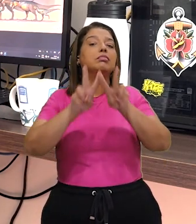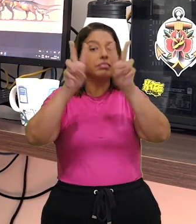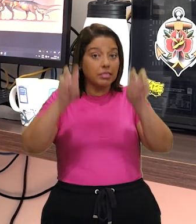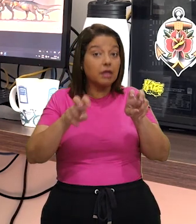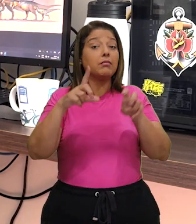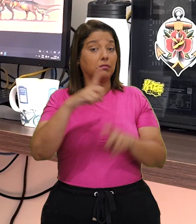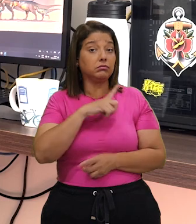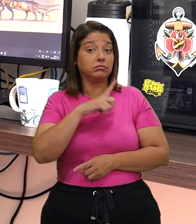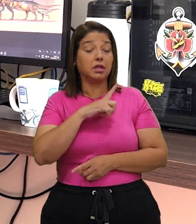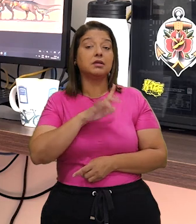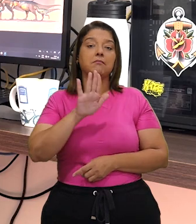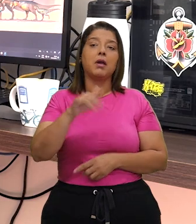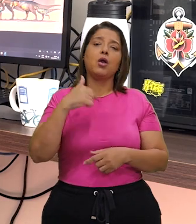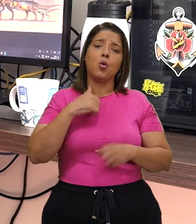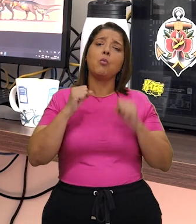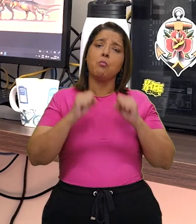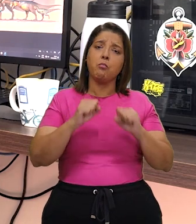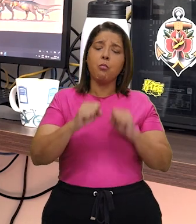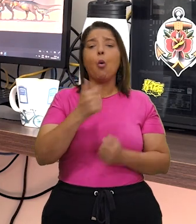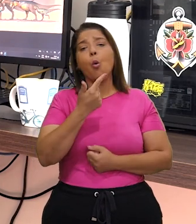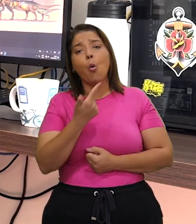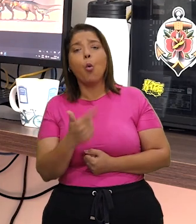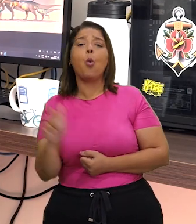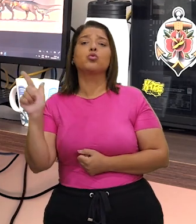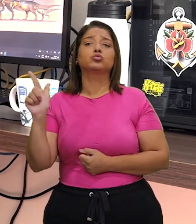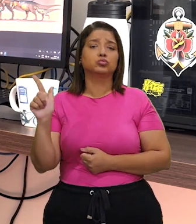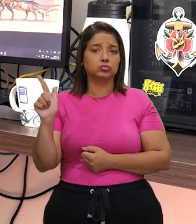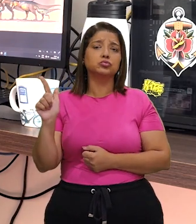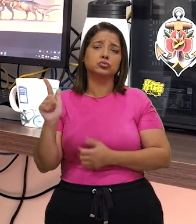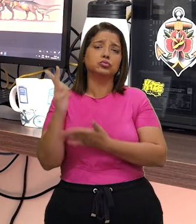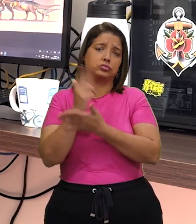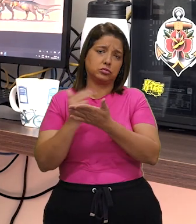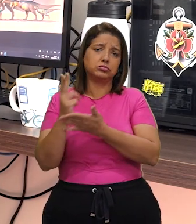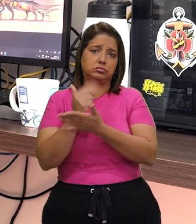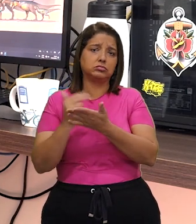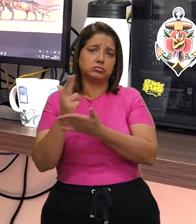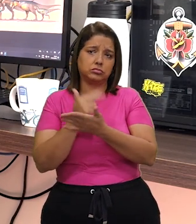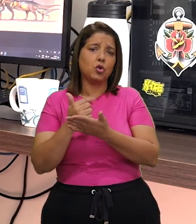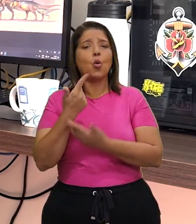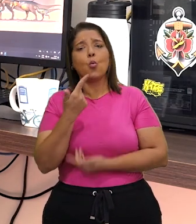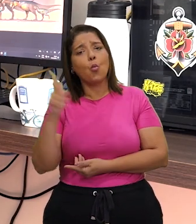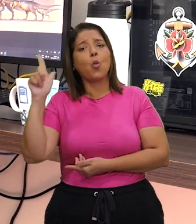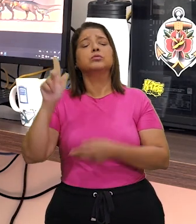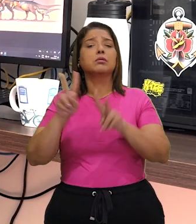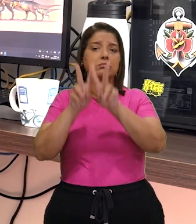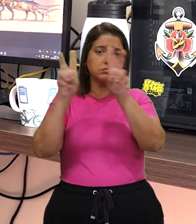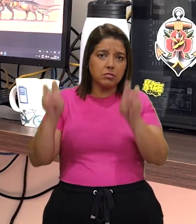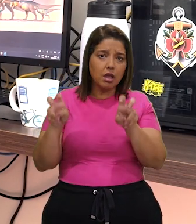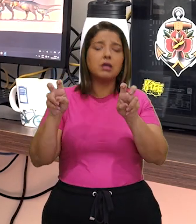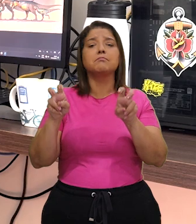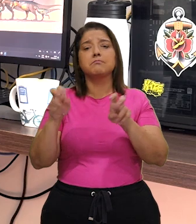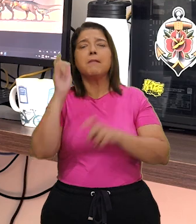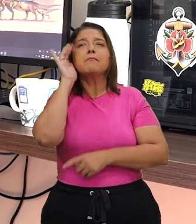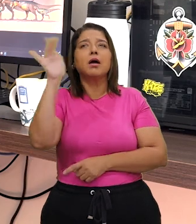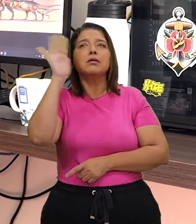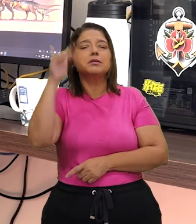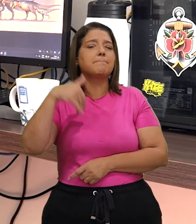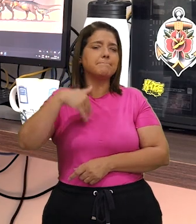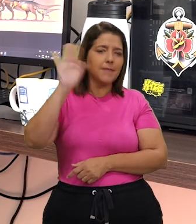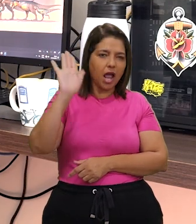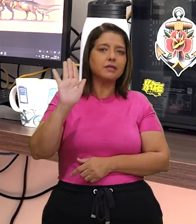eu eu posso fazer outro outros tipos de de ilustração com outro tipo de temática algo mais fantasioso mas